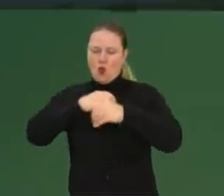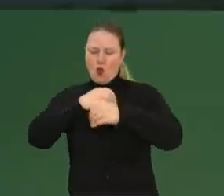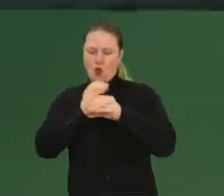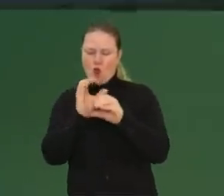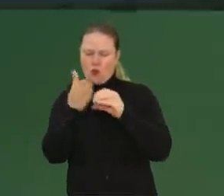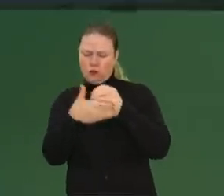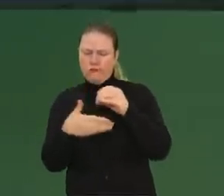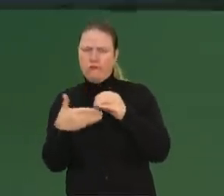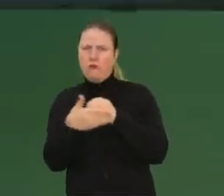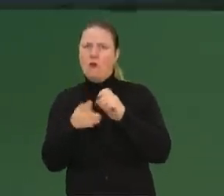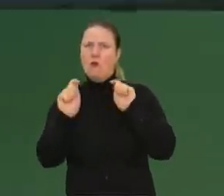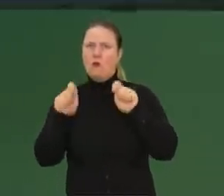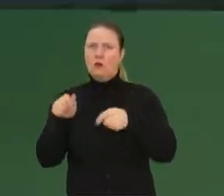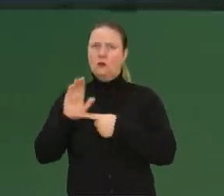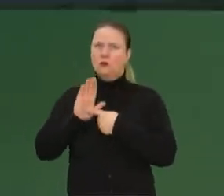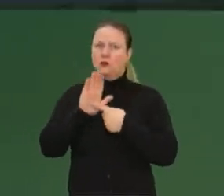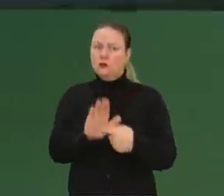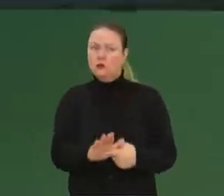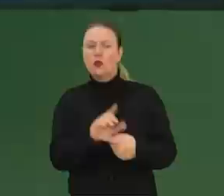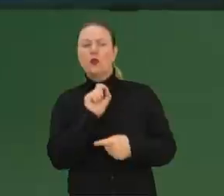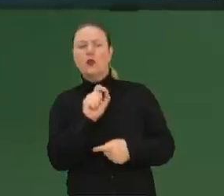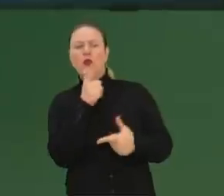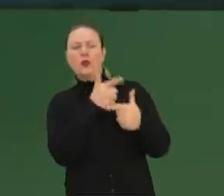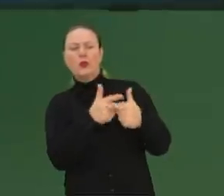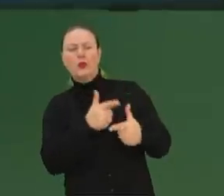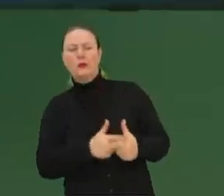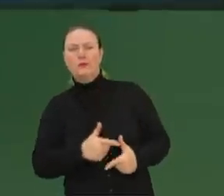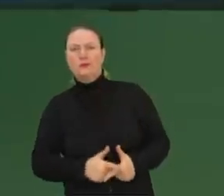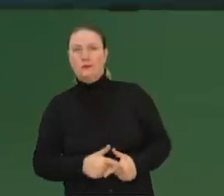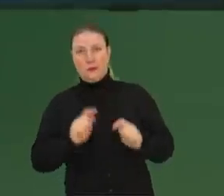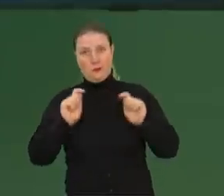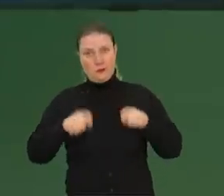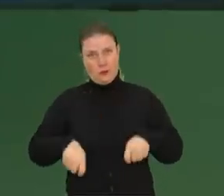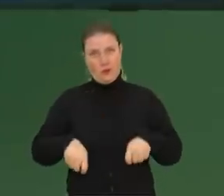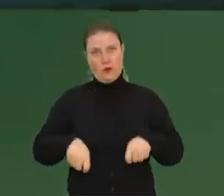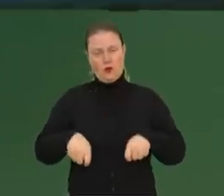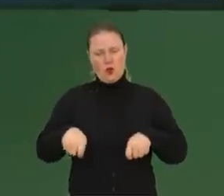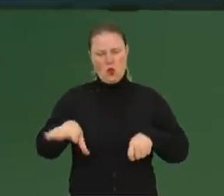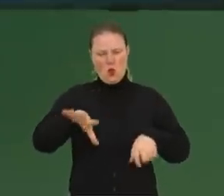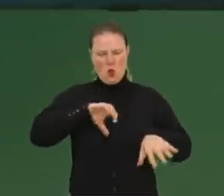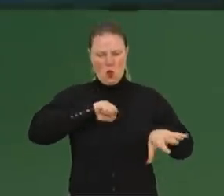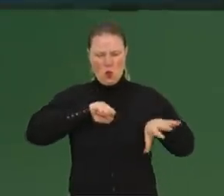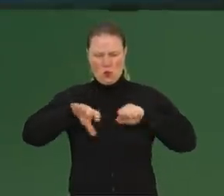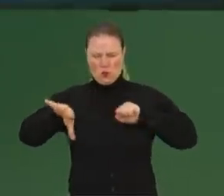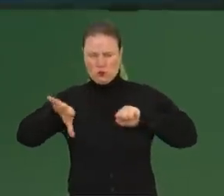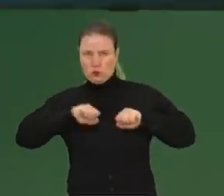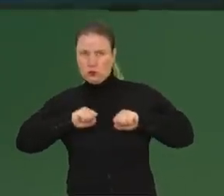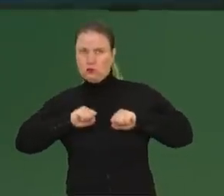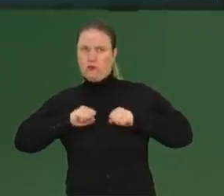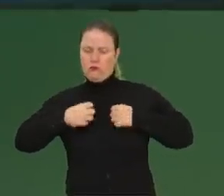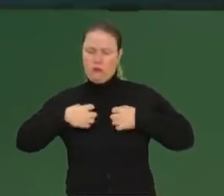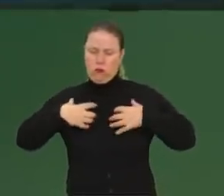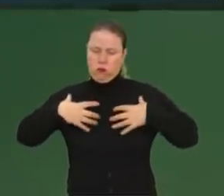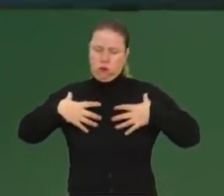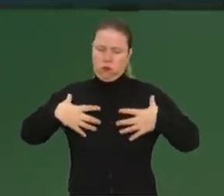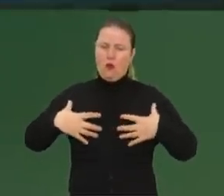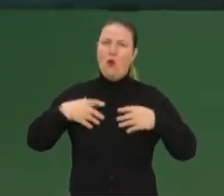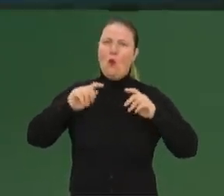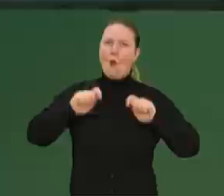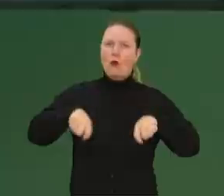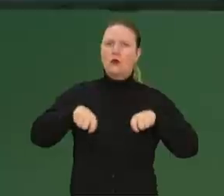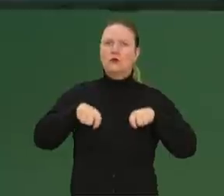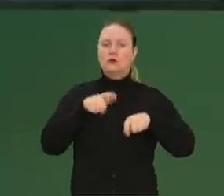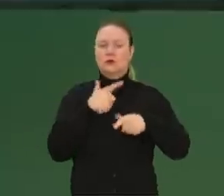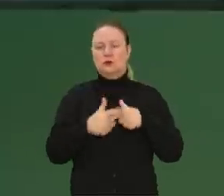também pode ser um indicativo de alguns problemas. Pode ser um indicativo de uma infecção, né? Pode ser um indicativo de alguma coisa errada